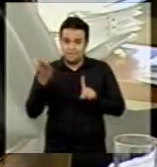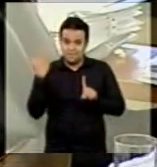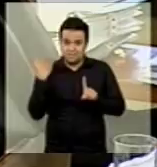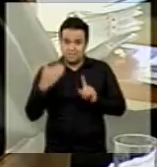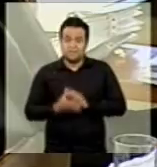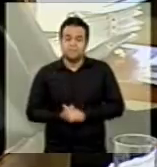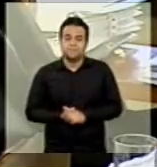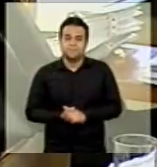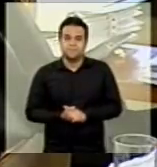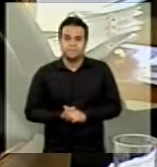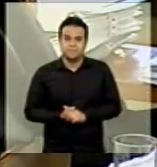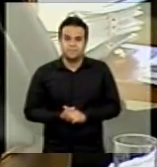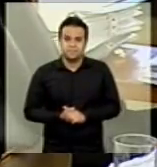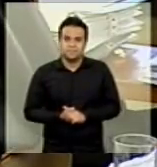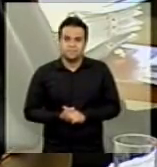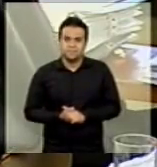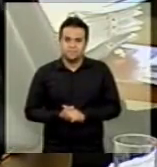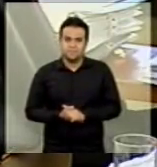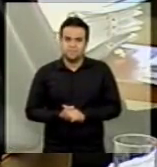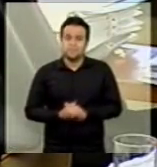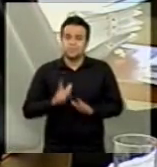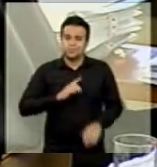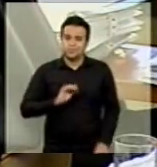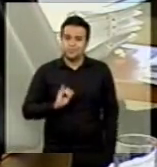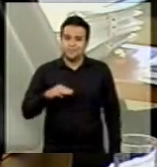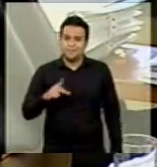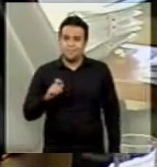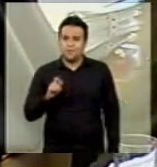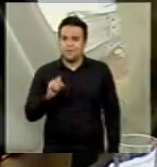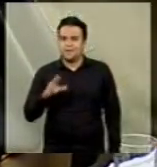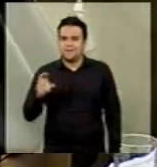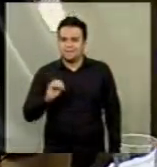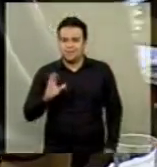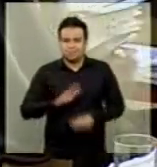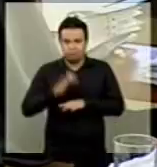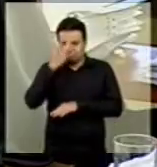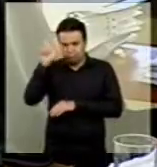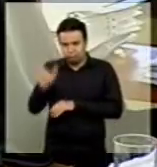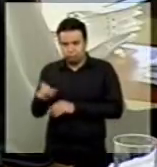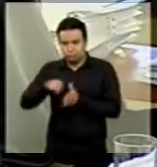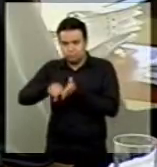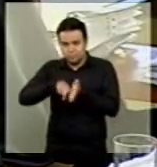com impugnações formuladas na forma de questões de ordem pelo investigado.